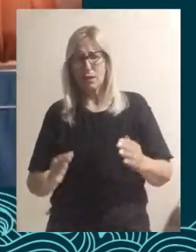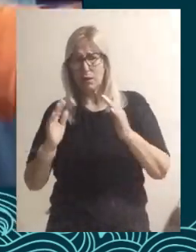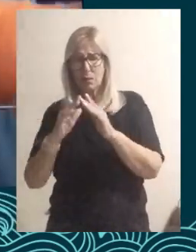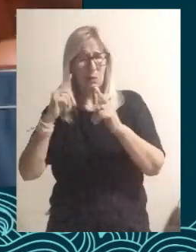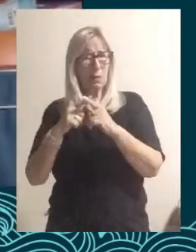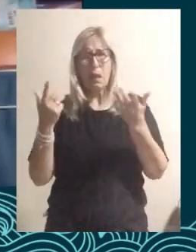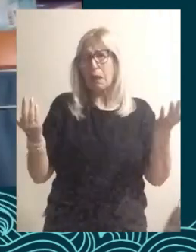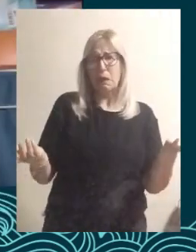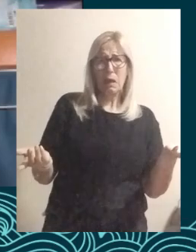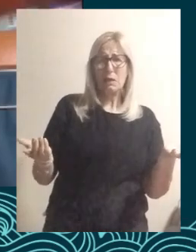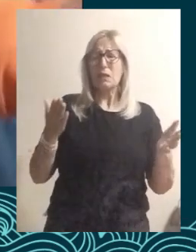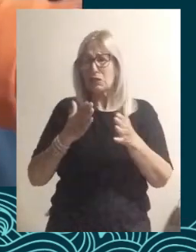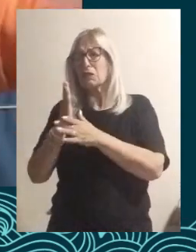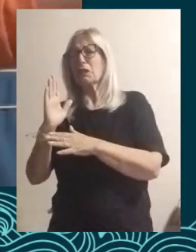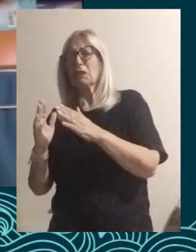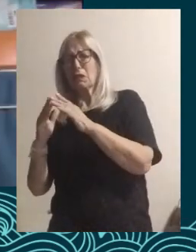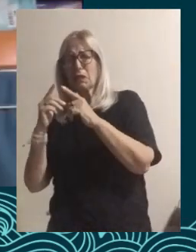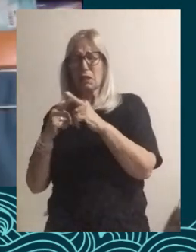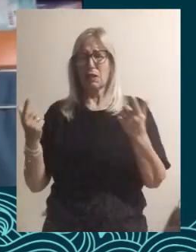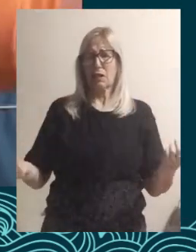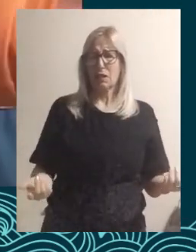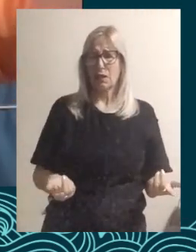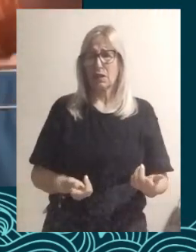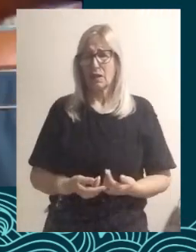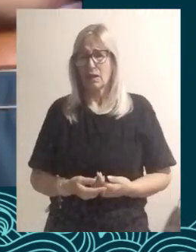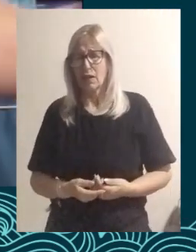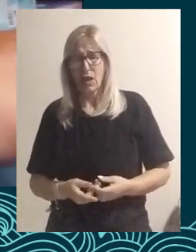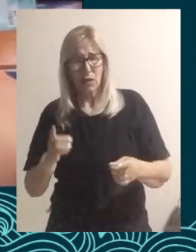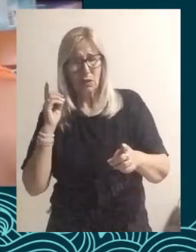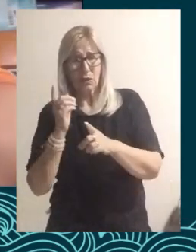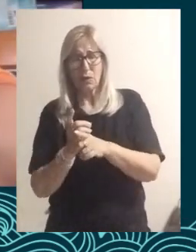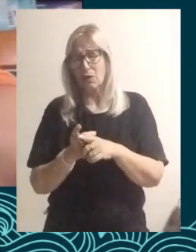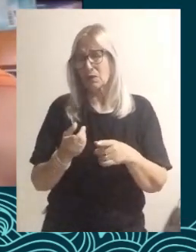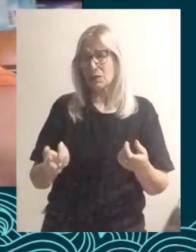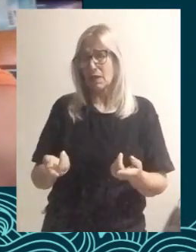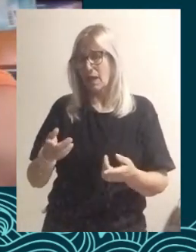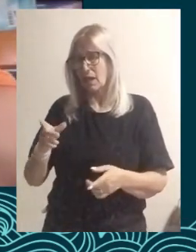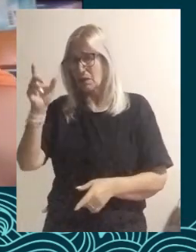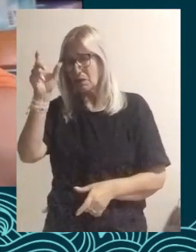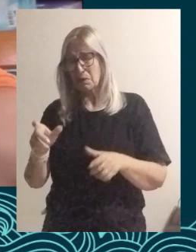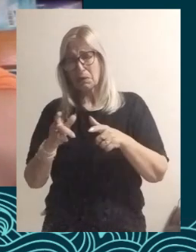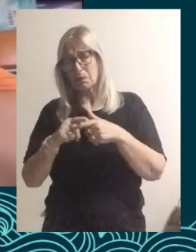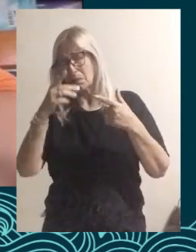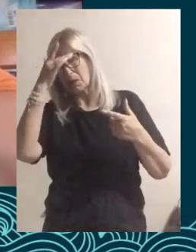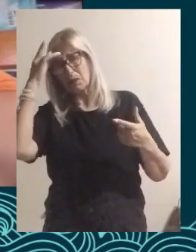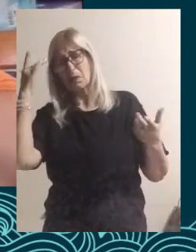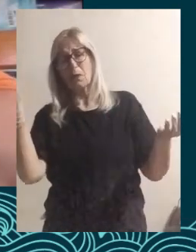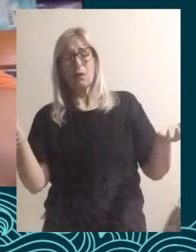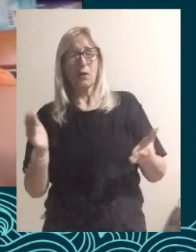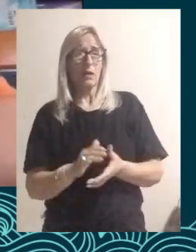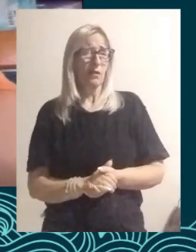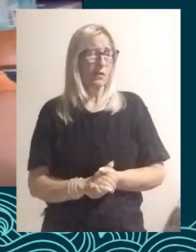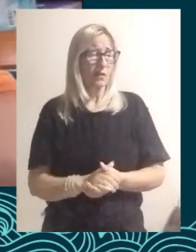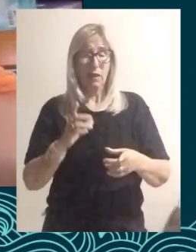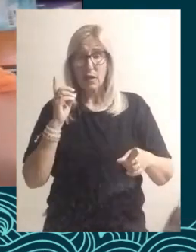culpa de, de não ir na igreja, ou de ir na igreja, ou de ir buscar encontrar alguém ou não encontrar uma outra